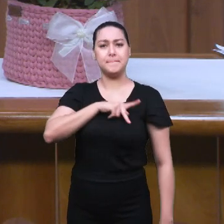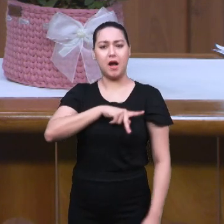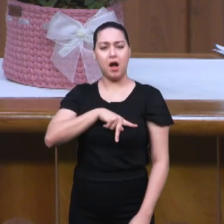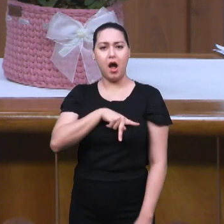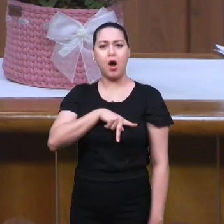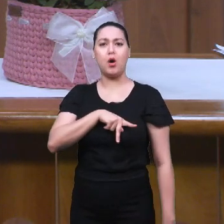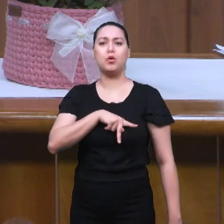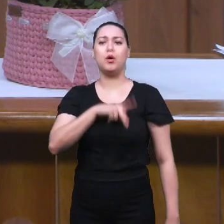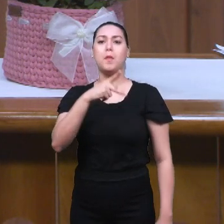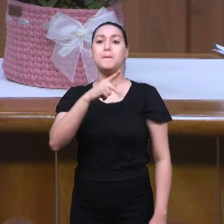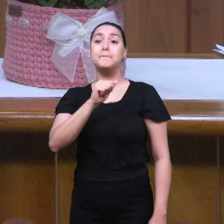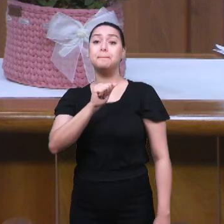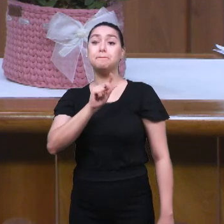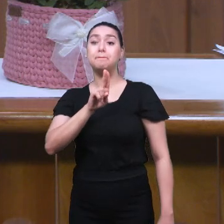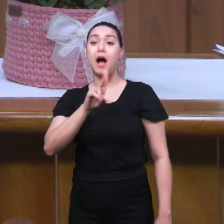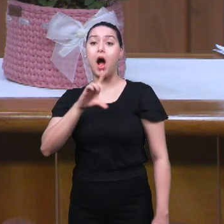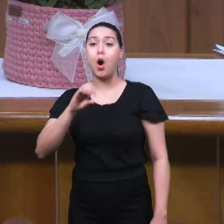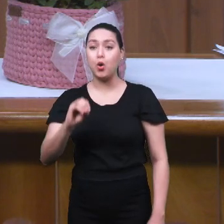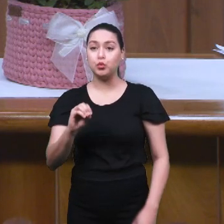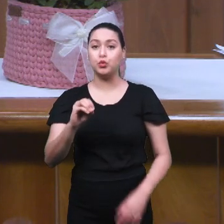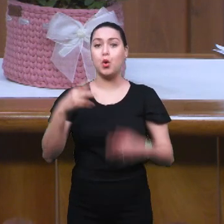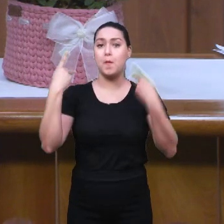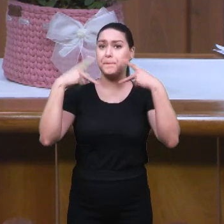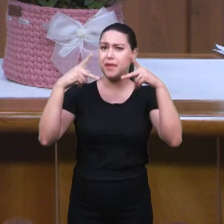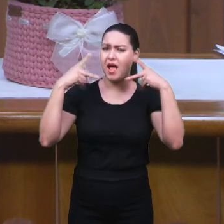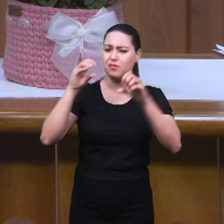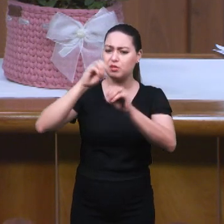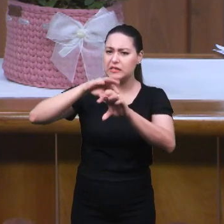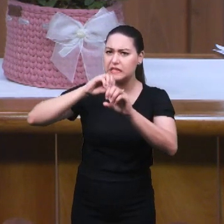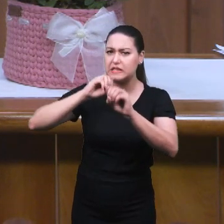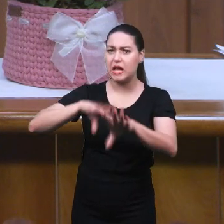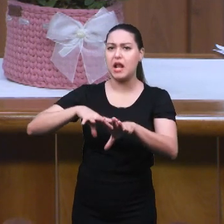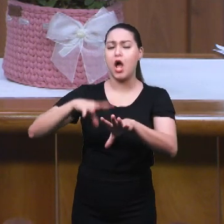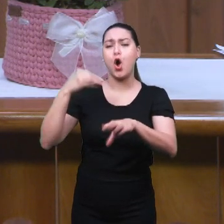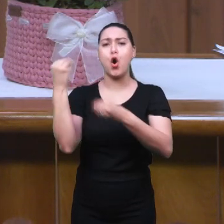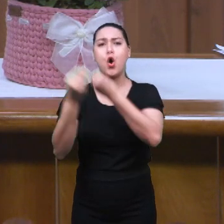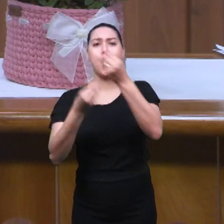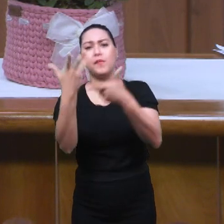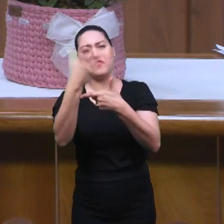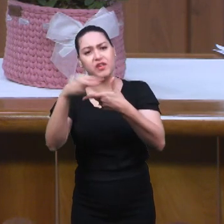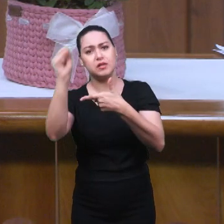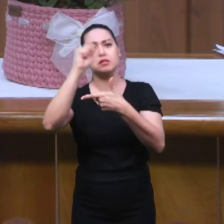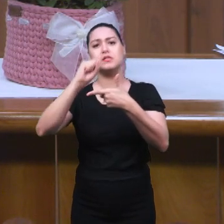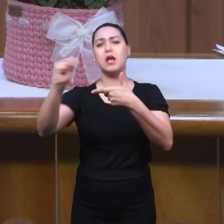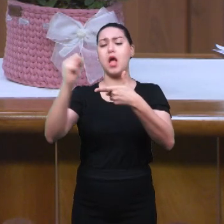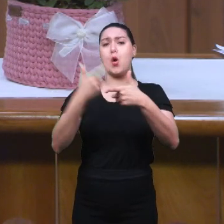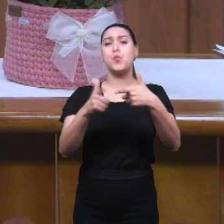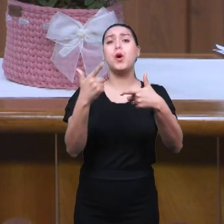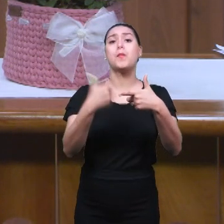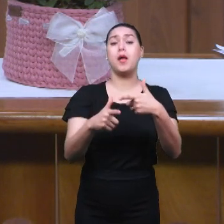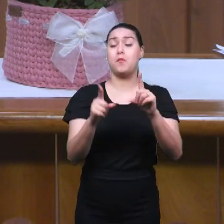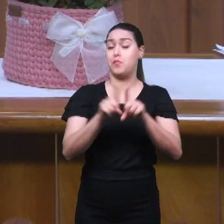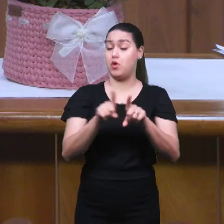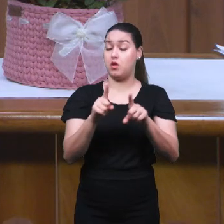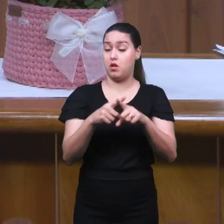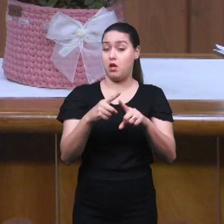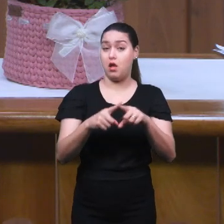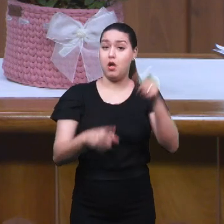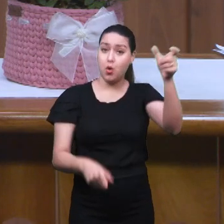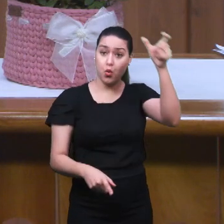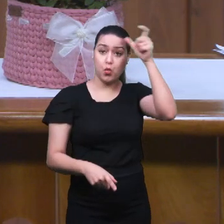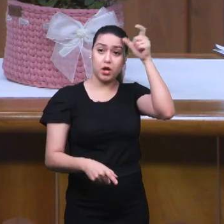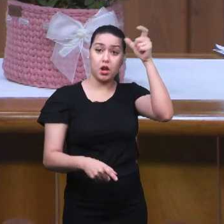e ensina em suas correspondências para vencer exatamente os obstáculos que o adversário coloca. Meus irmãos, nós